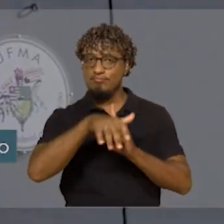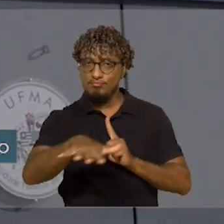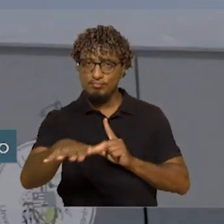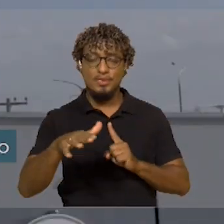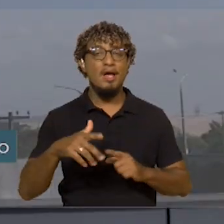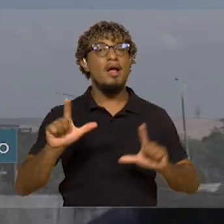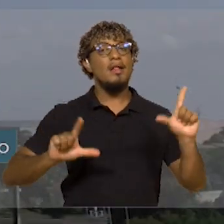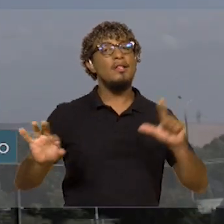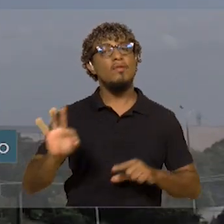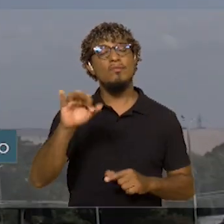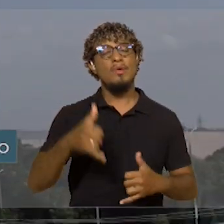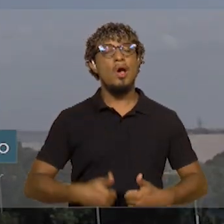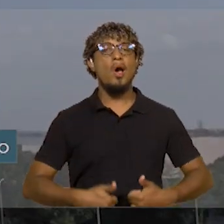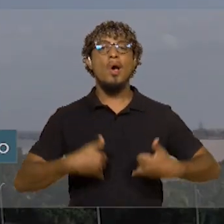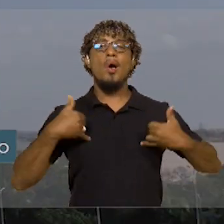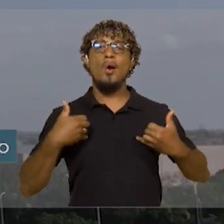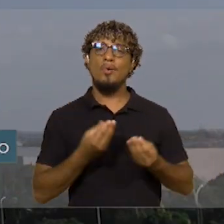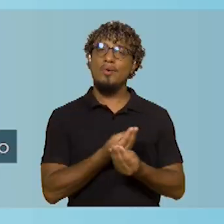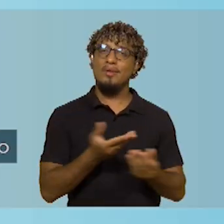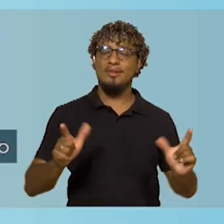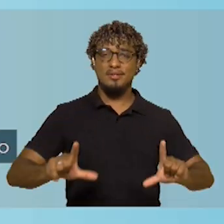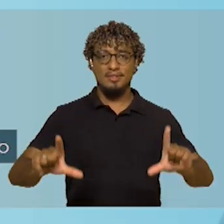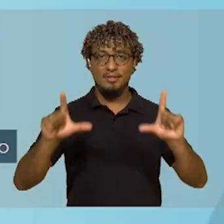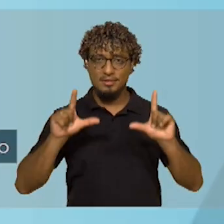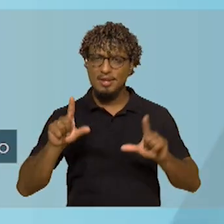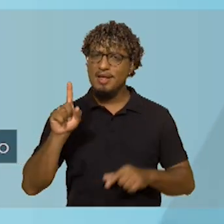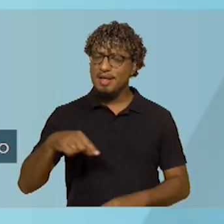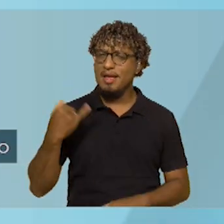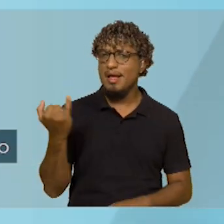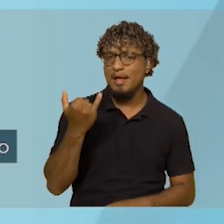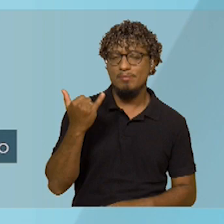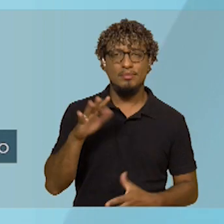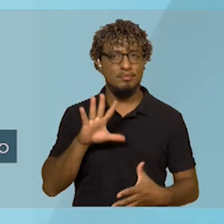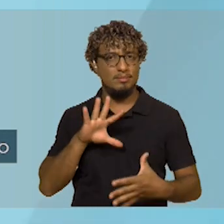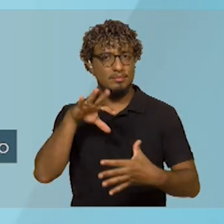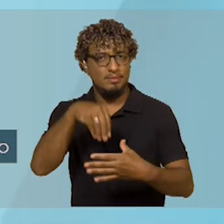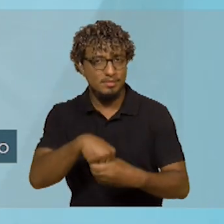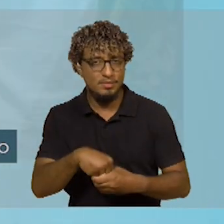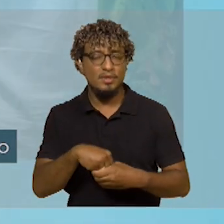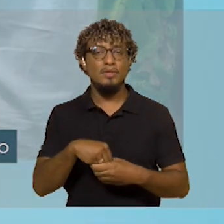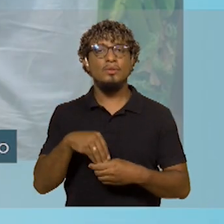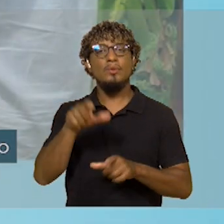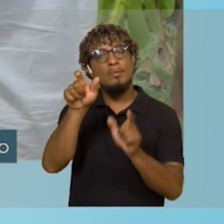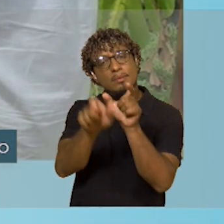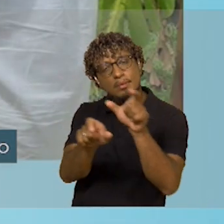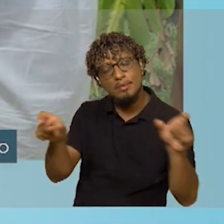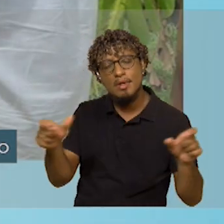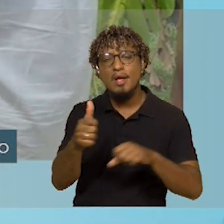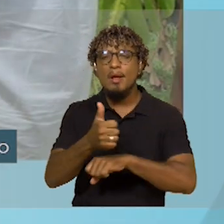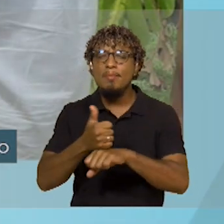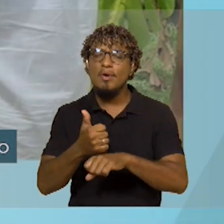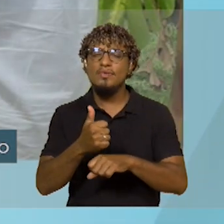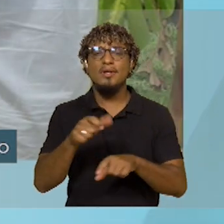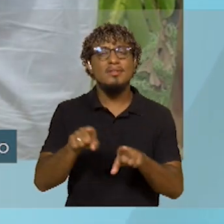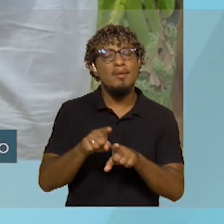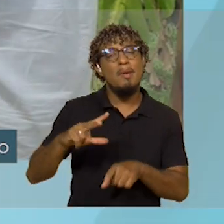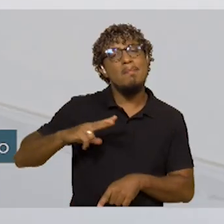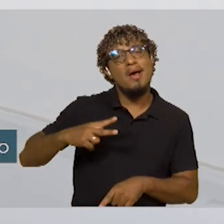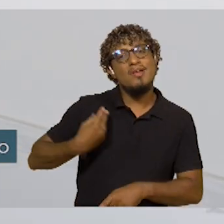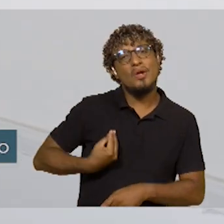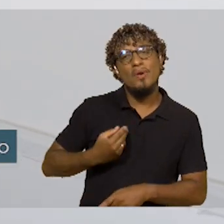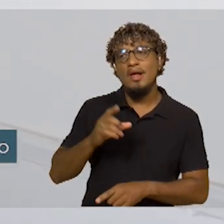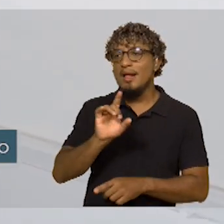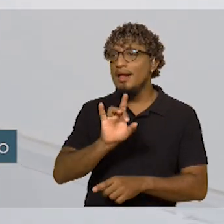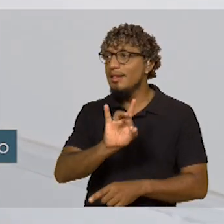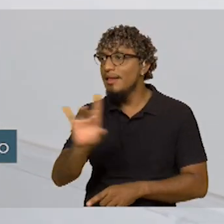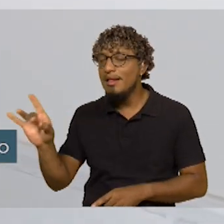se orgulha além do que leva para as telas. É importante ser parte da construção pessoal e profissional de tantos talentos.